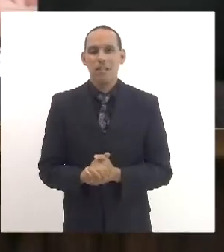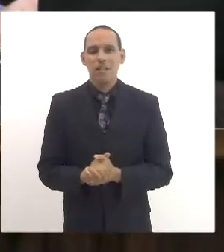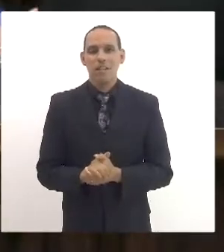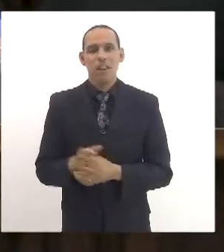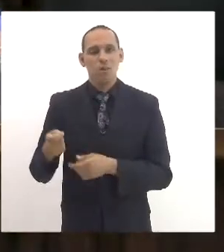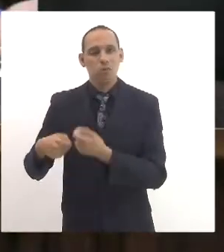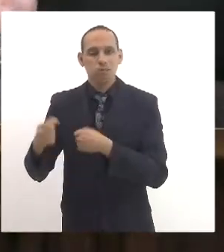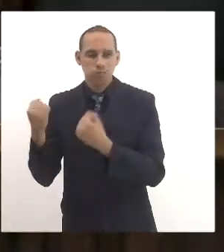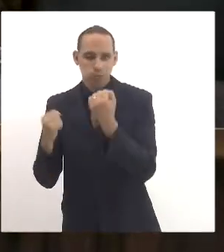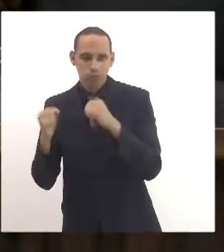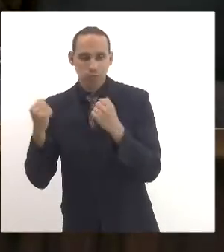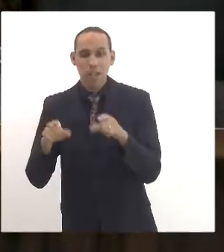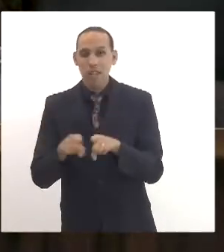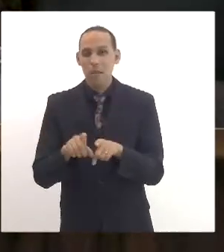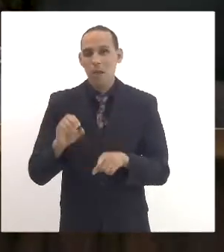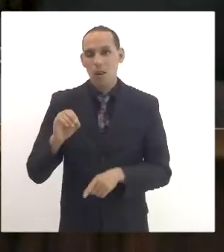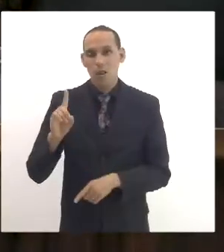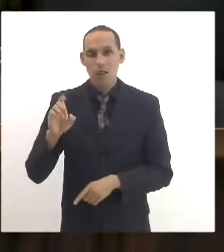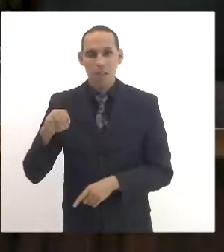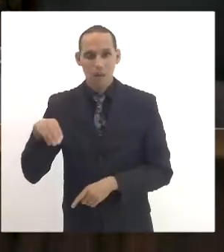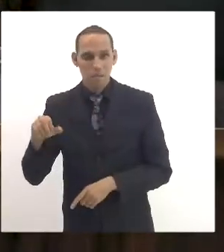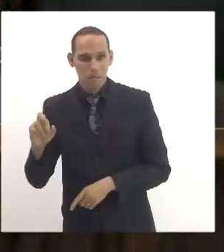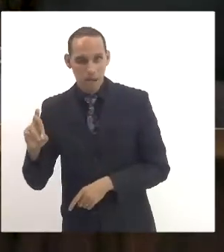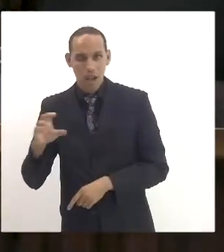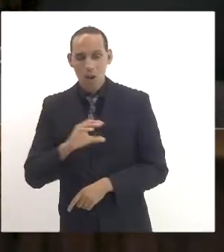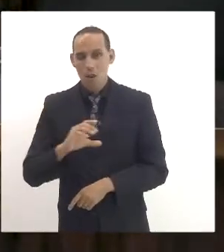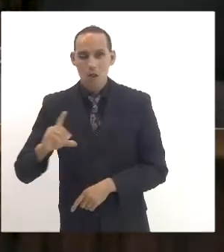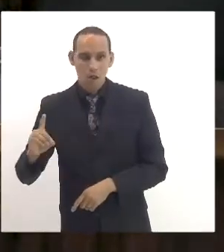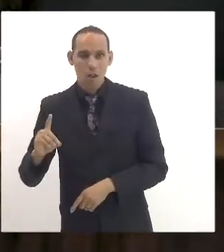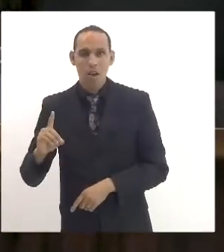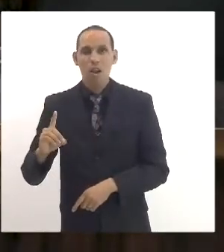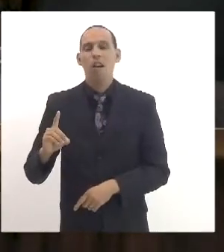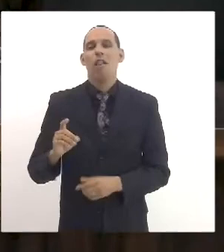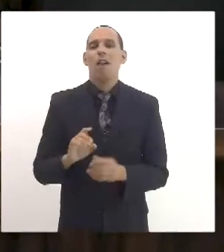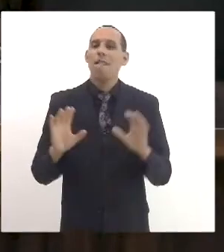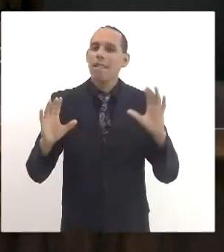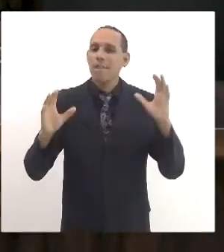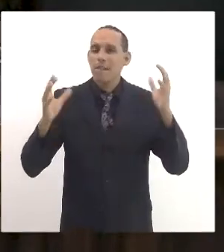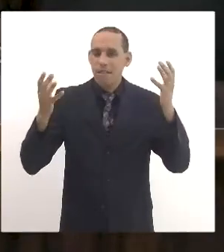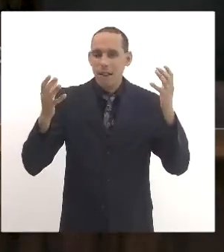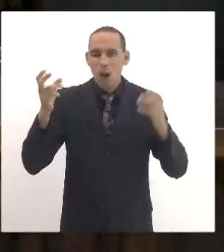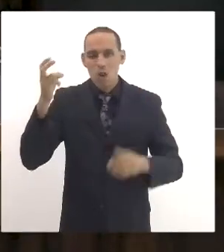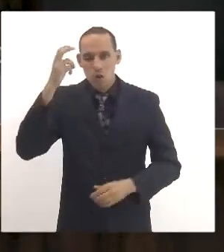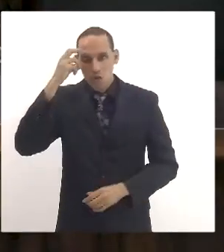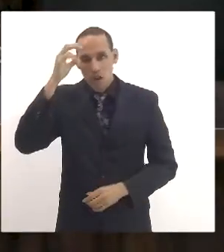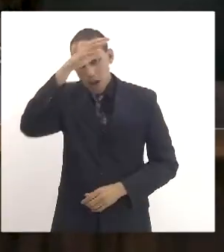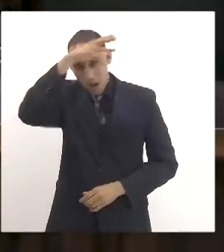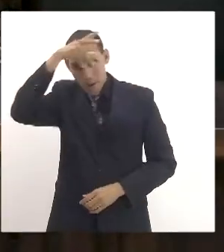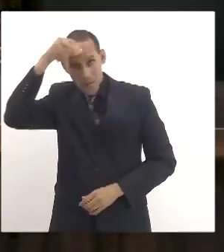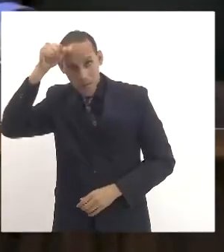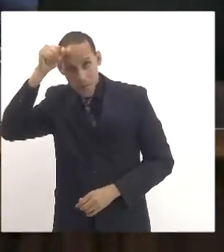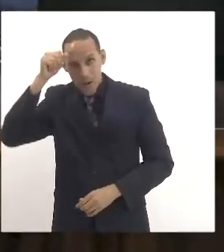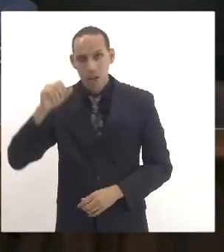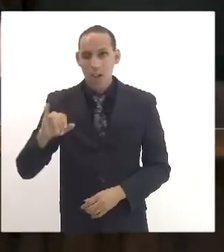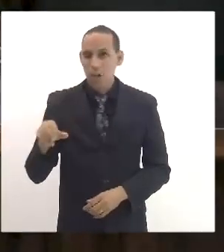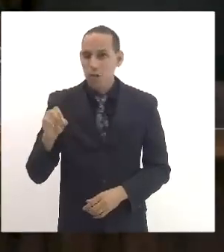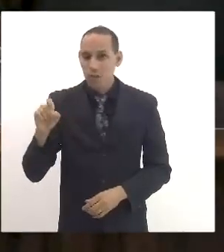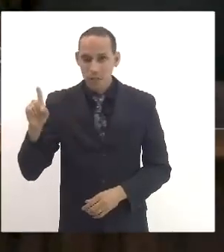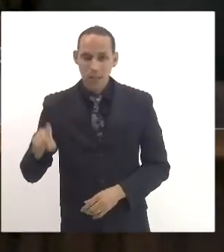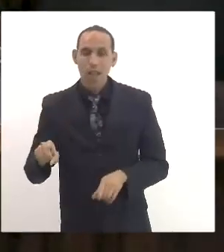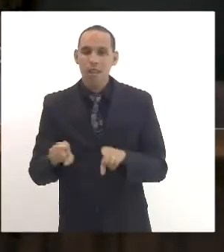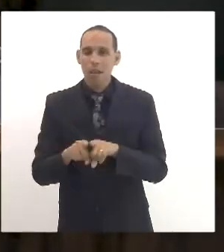Cardoso, coordenador do Festival de Cultura da Amazônia. José Ribamar, coordenador do Festival de Cultura da